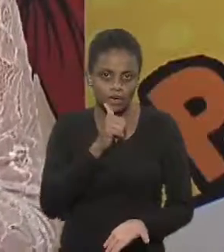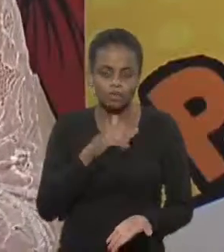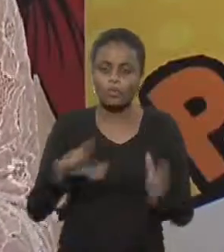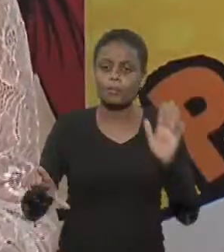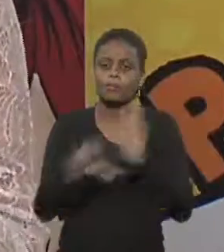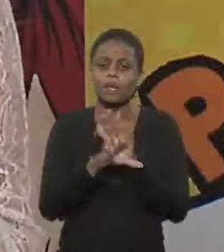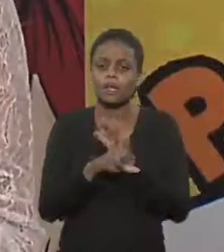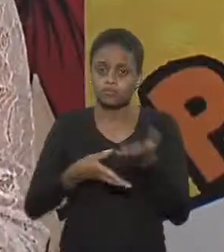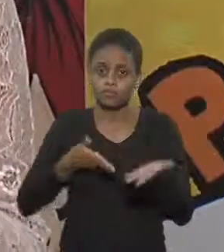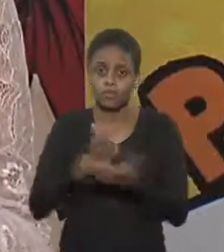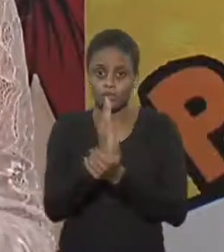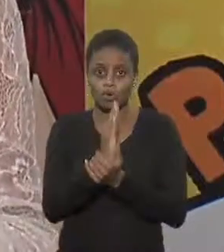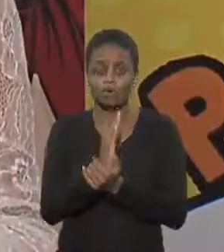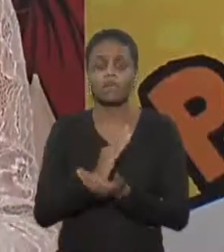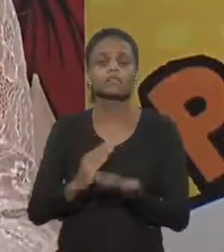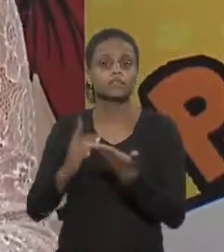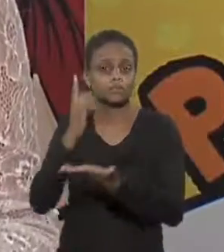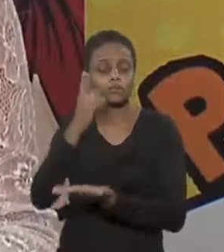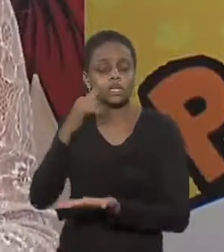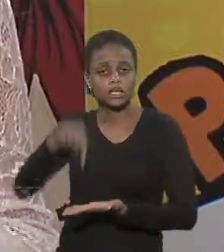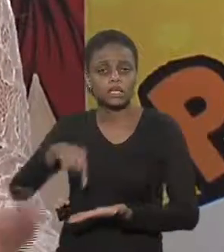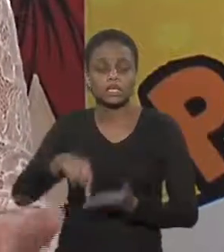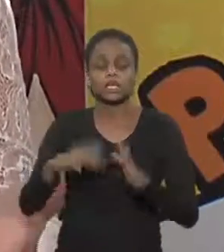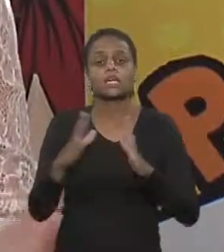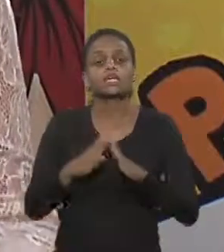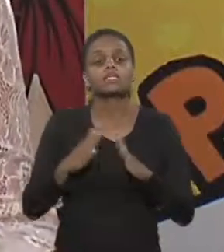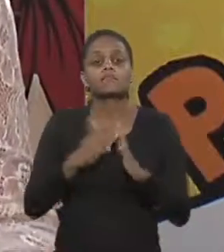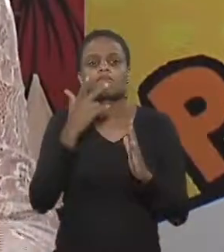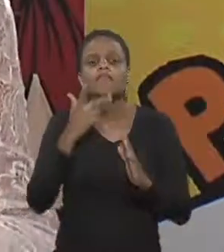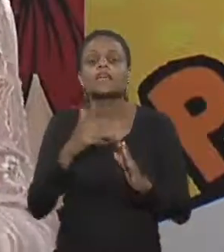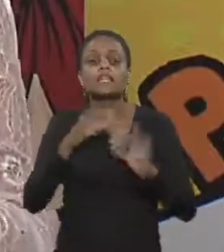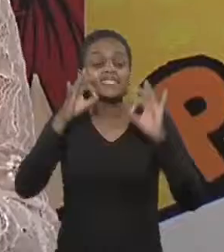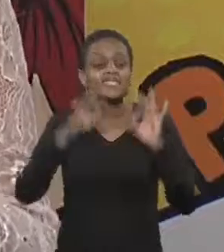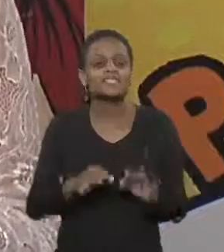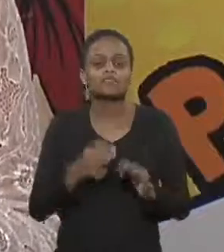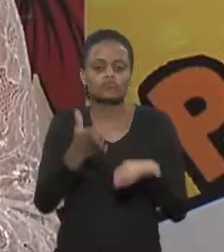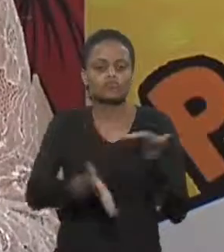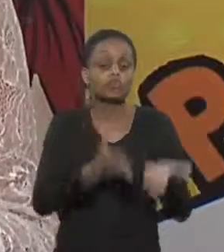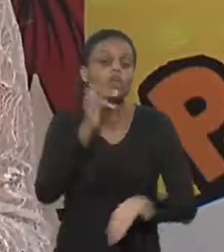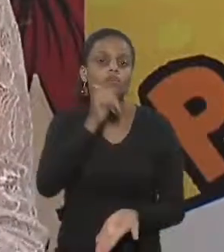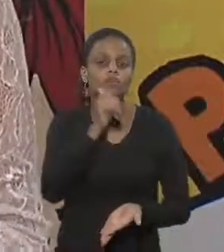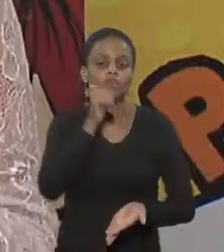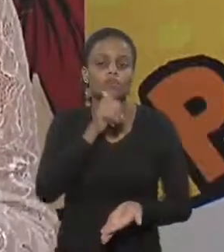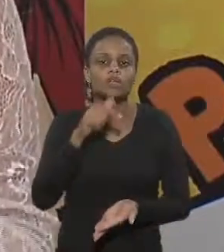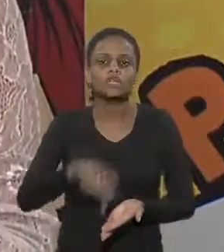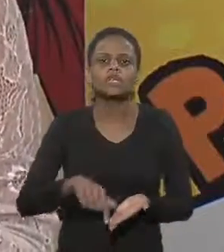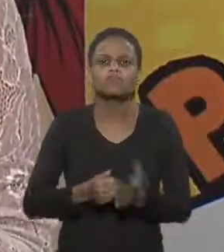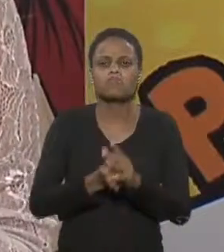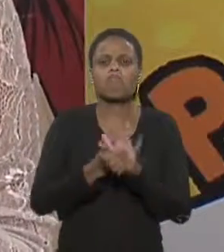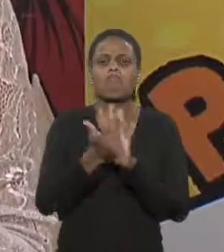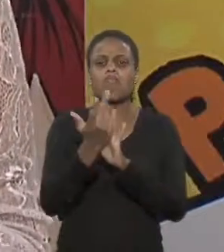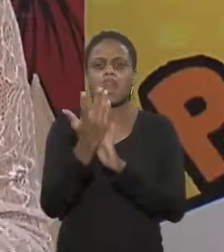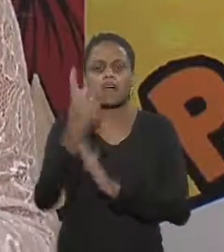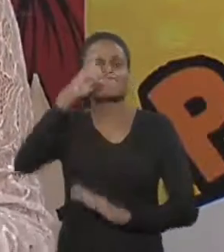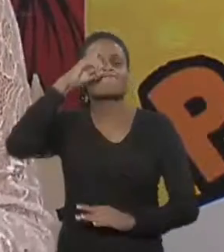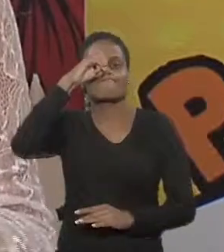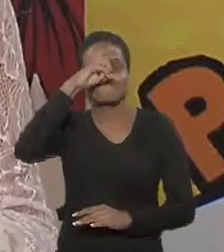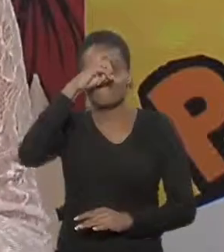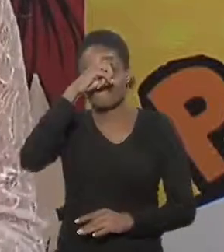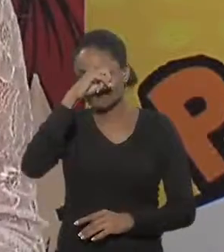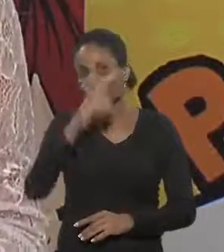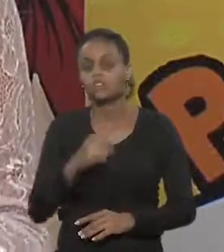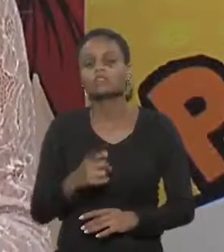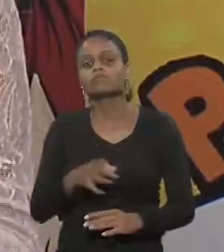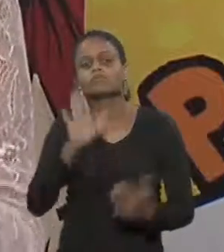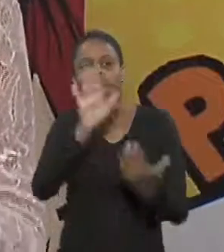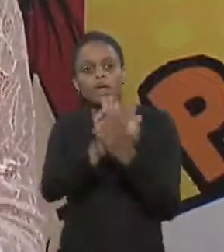mulher e uma lei aprovada pela senhora aqui na casa trata justamente do atendimento a essas mulheres que tantas